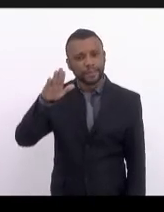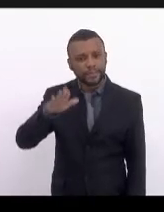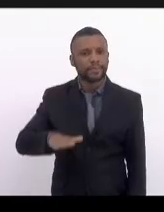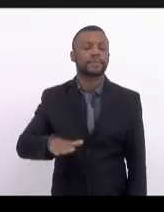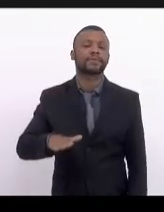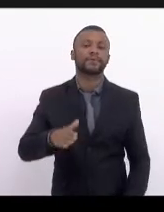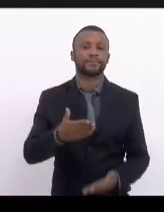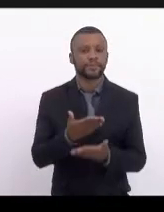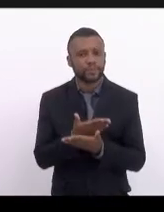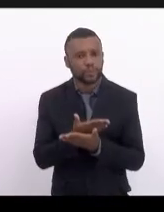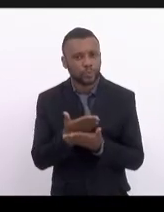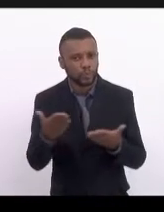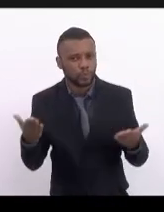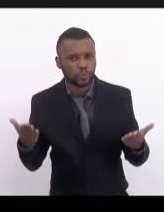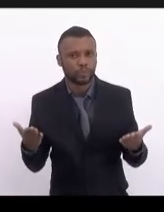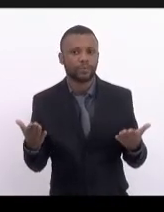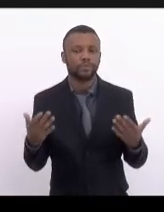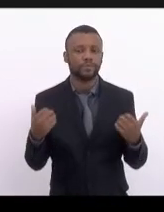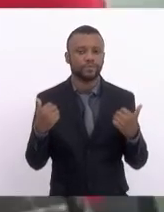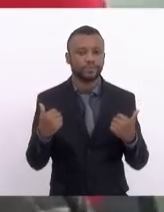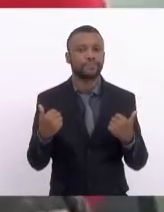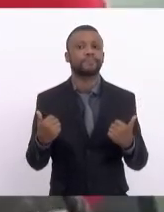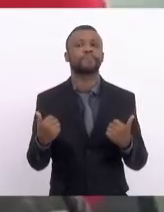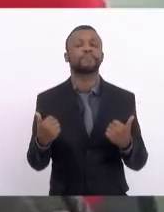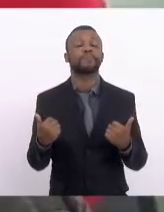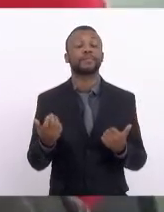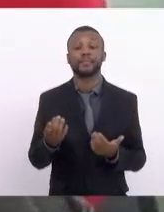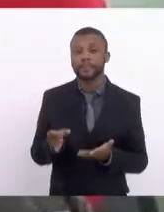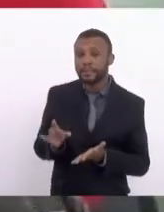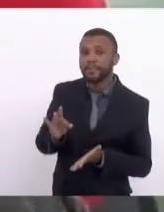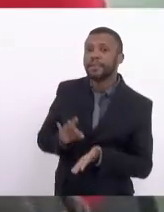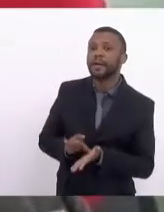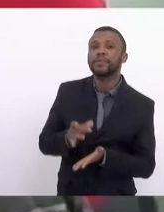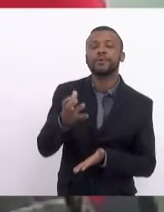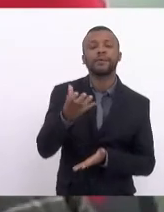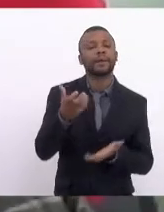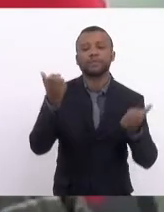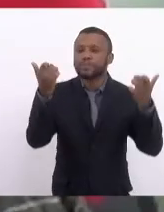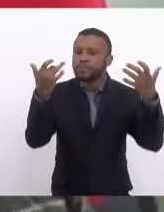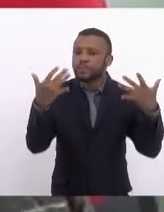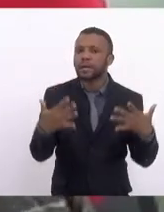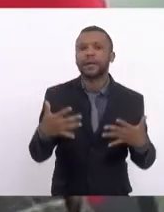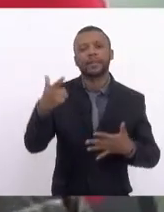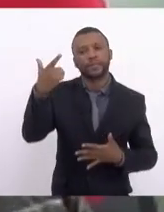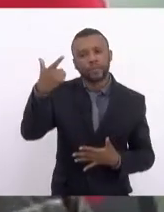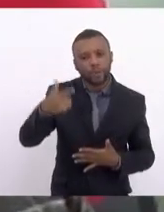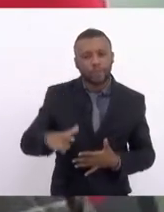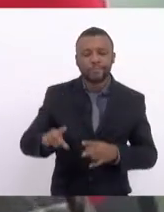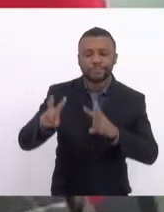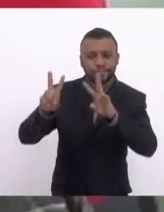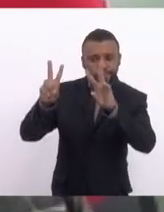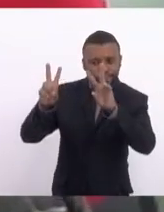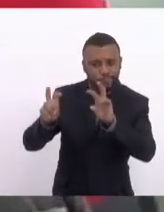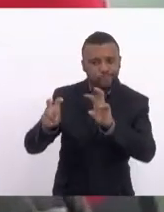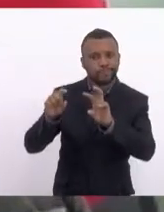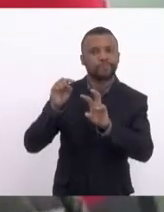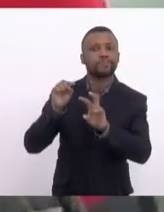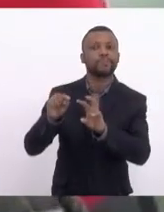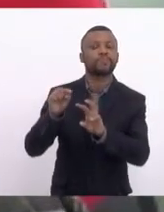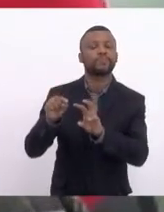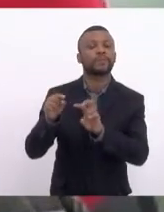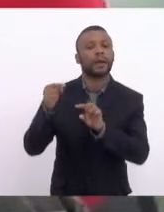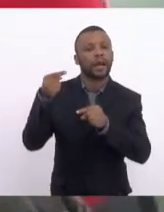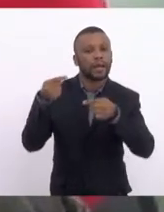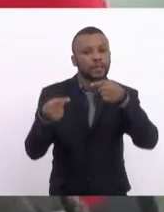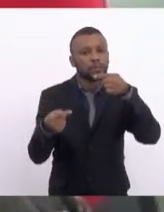Boa tarde a todas e todos. Eu quero, na verdade, retomar ainda mais uma vez a discussão